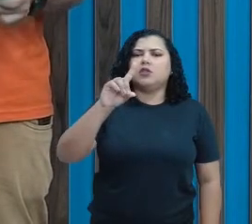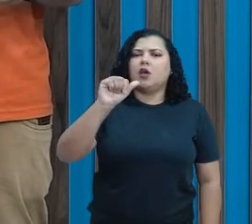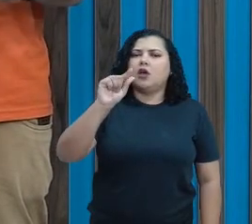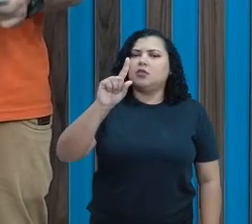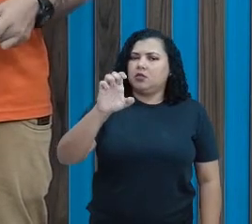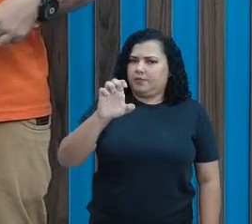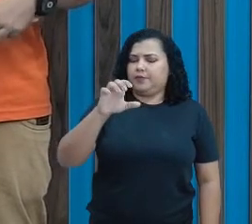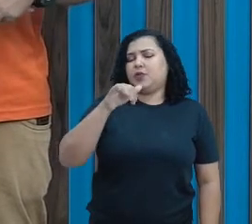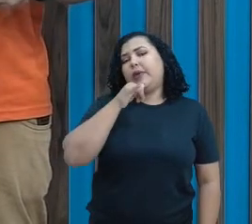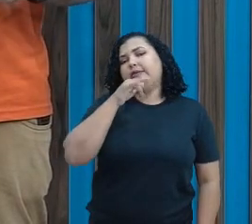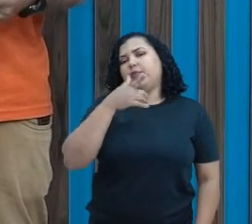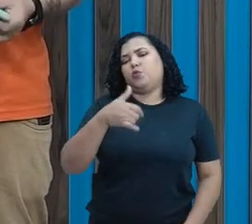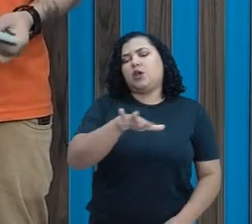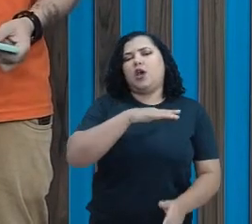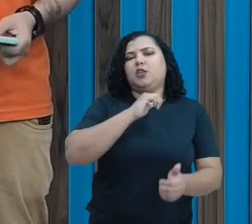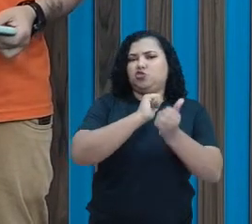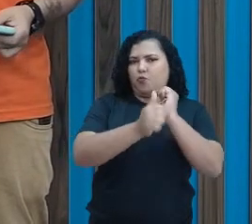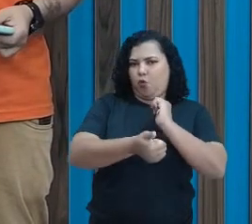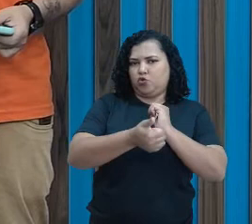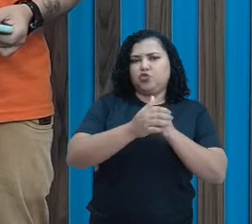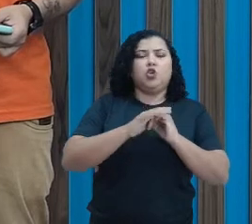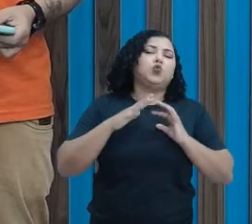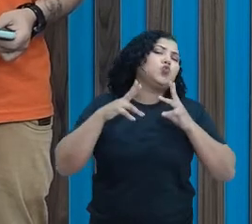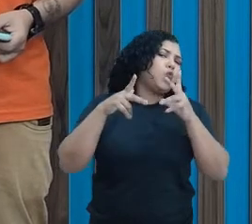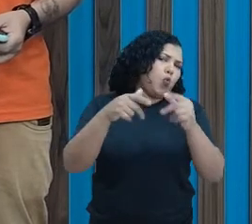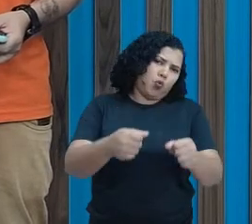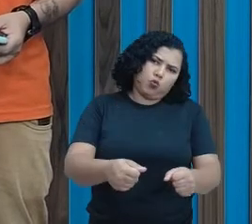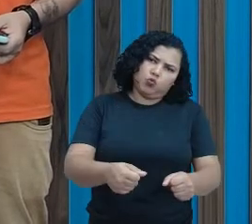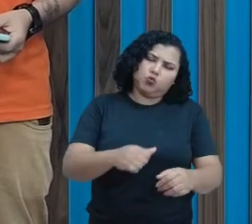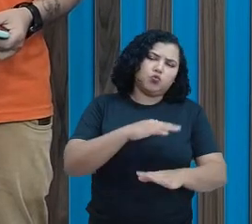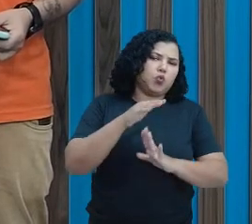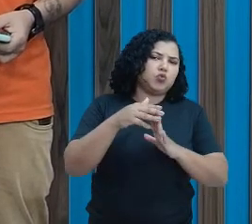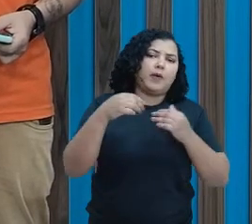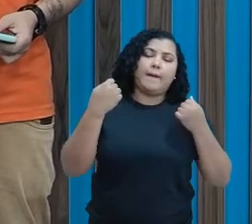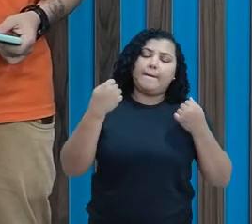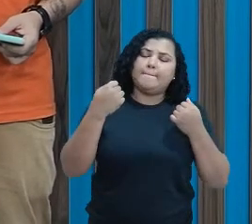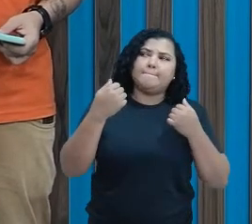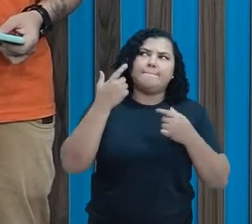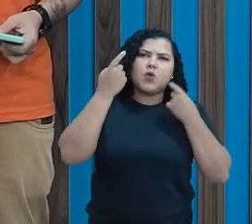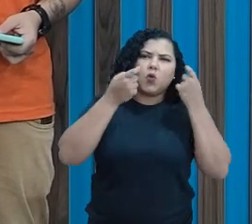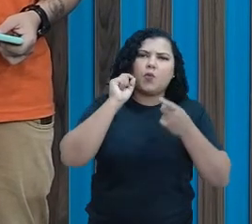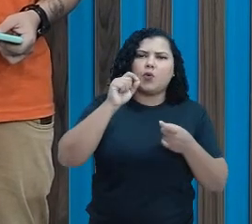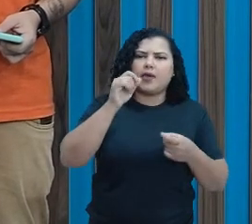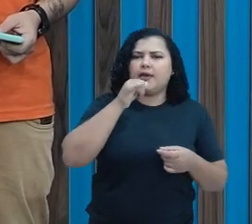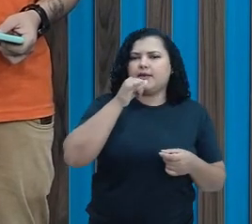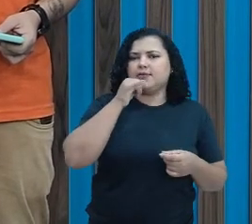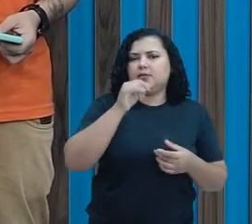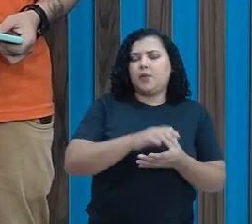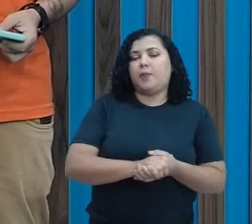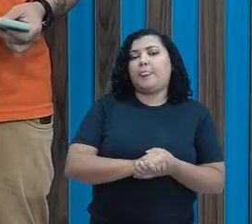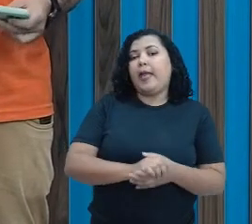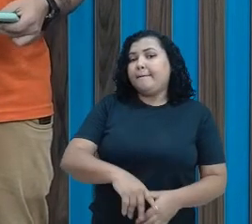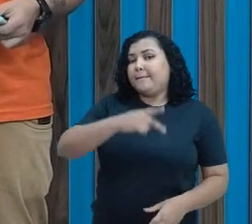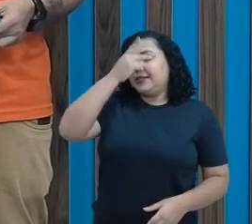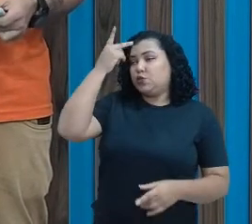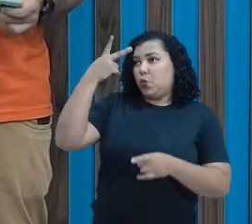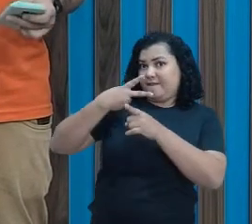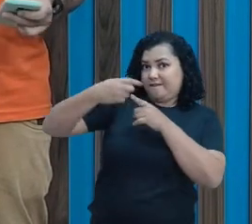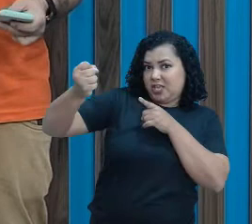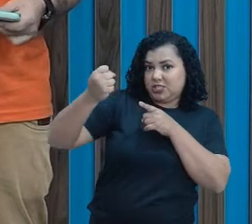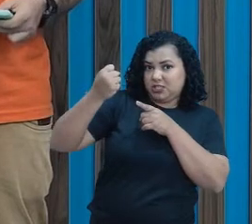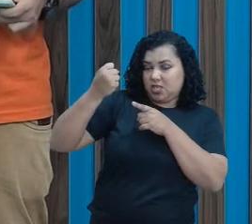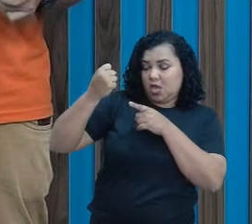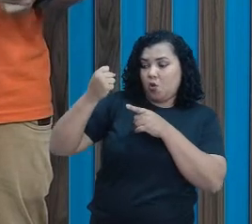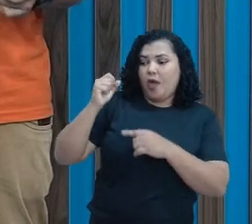esportes, quase que todos eles se preocupam em que o vencedor vai ser aquele que faz mais pontos. Mas existem